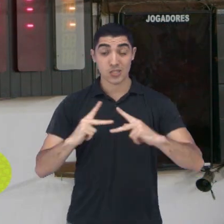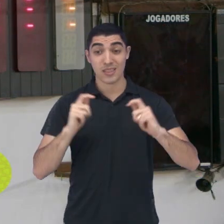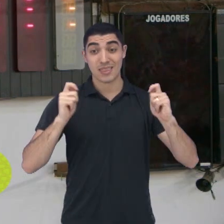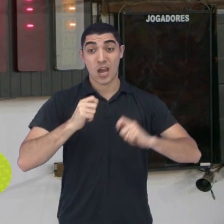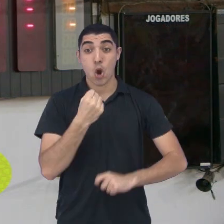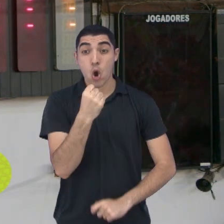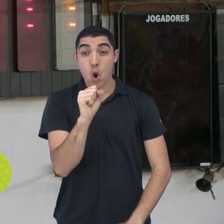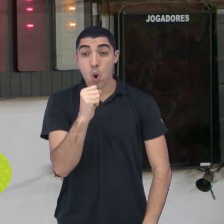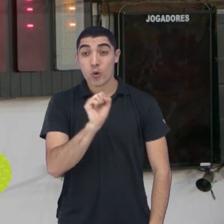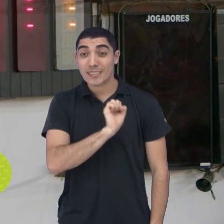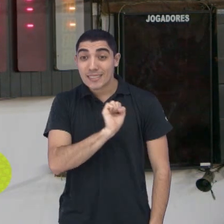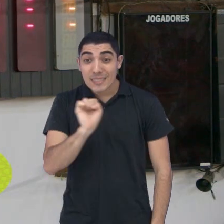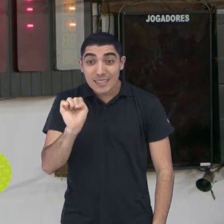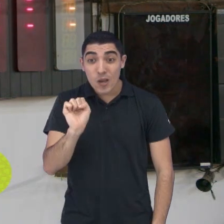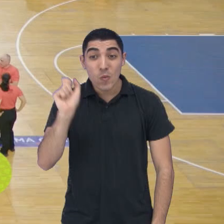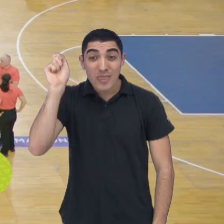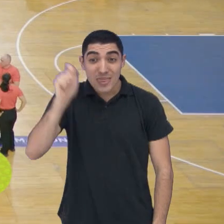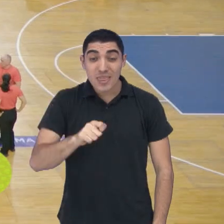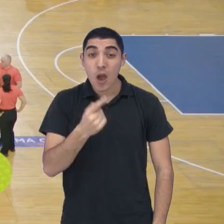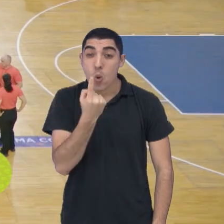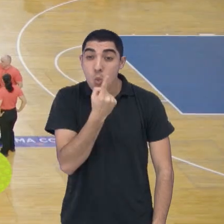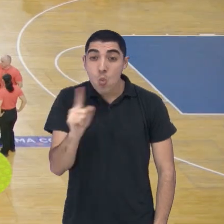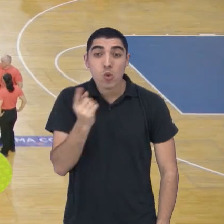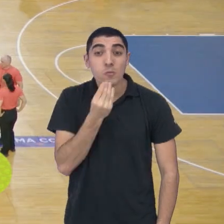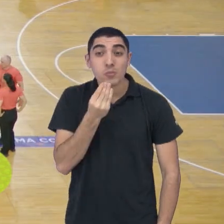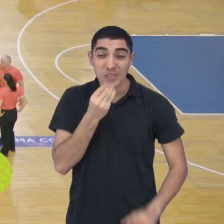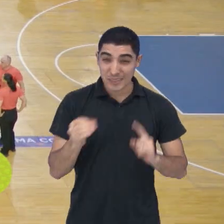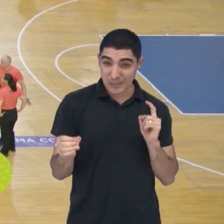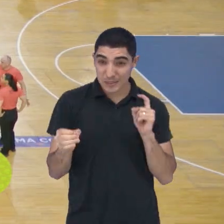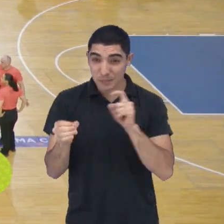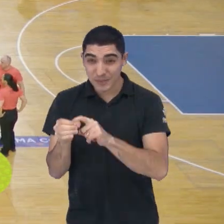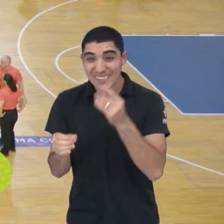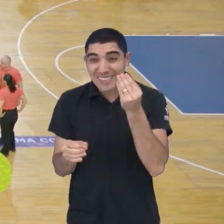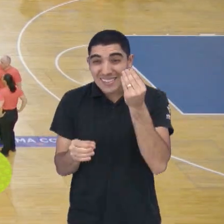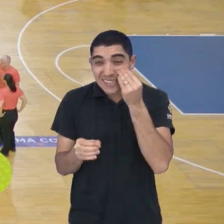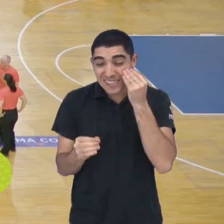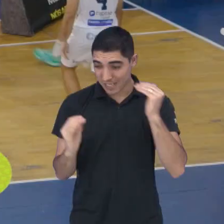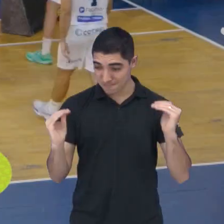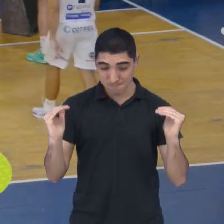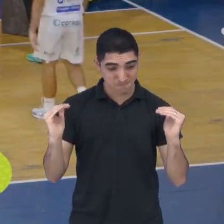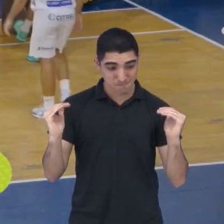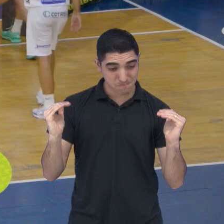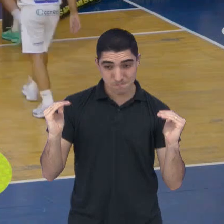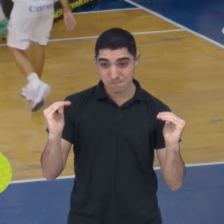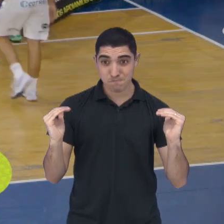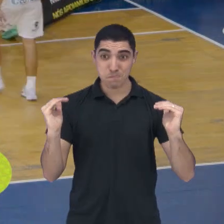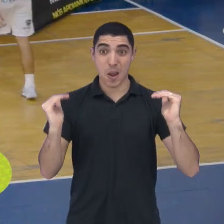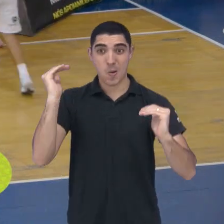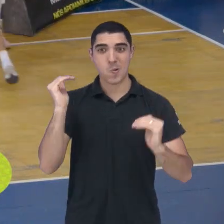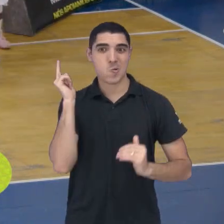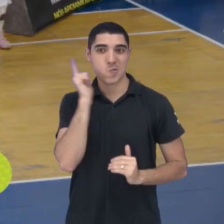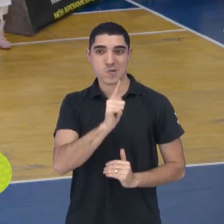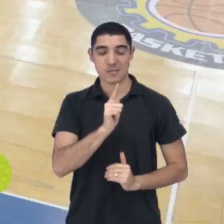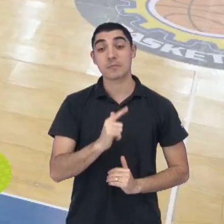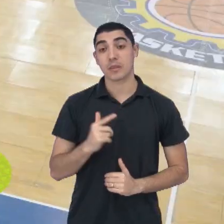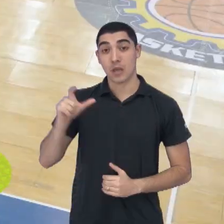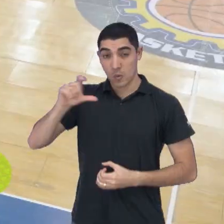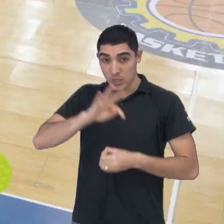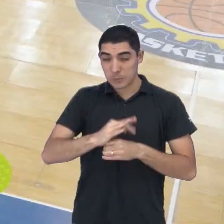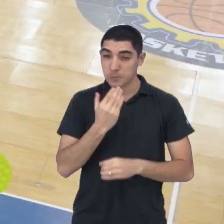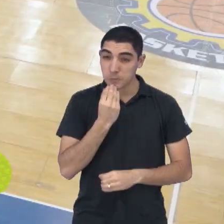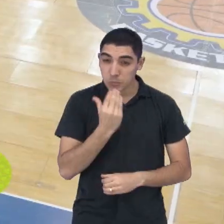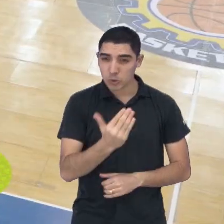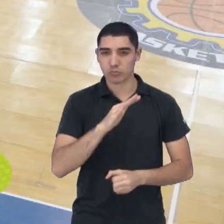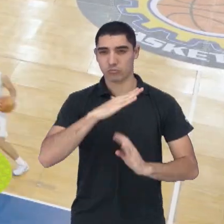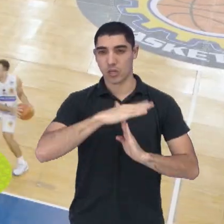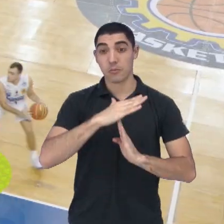segundos para o último ataque. O último suspiro para virar a partida. Regis pediu tempo. Ruivo